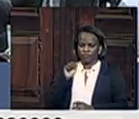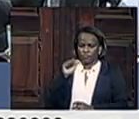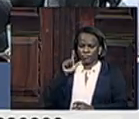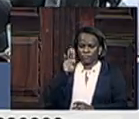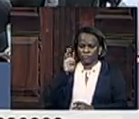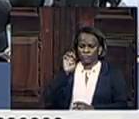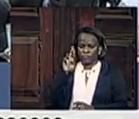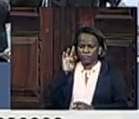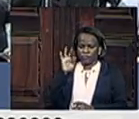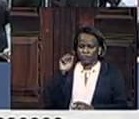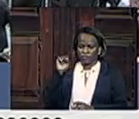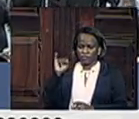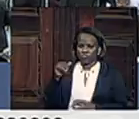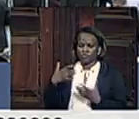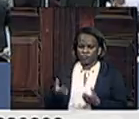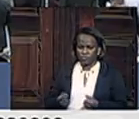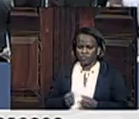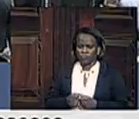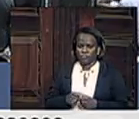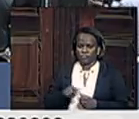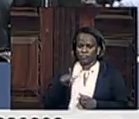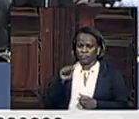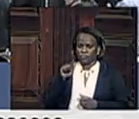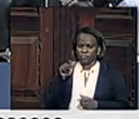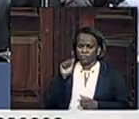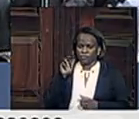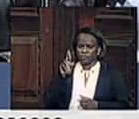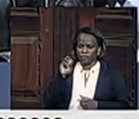Albertassi. Favorável. Deputado André Lazzaroni.